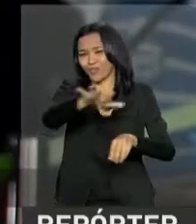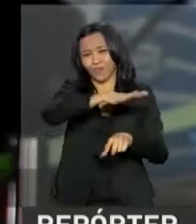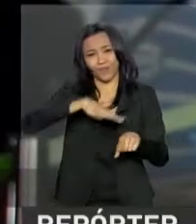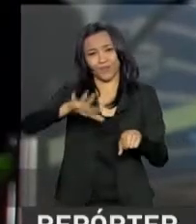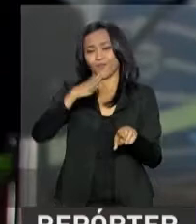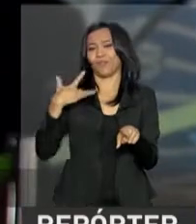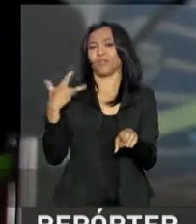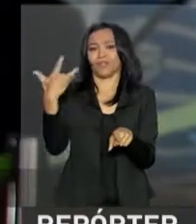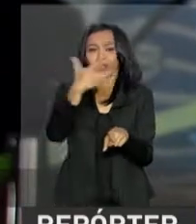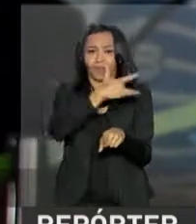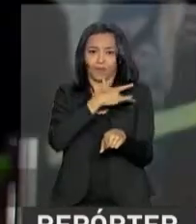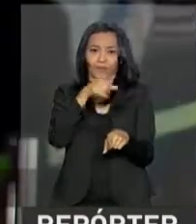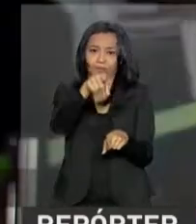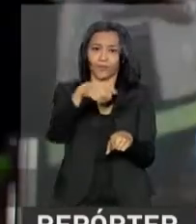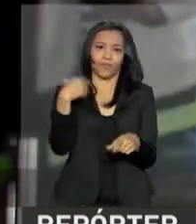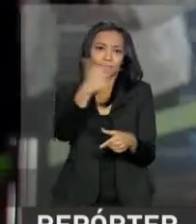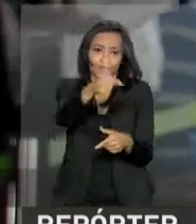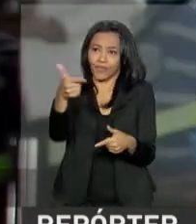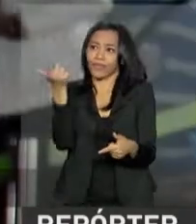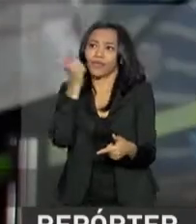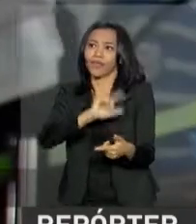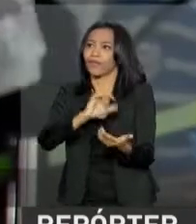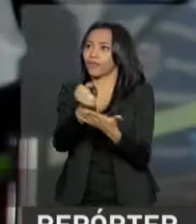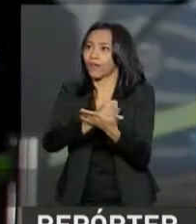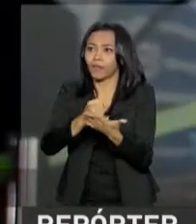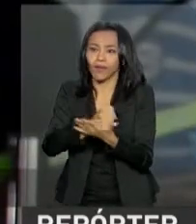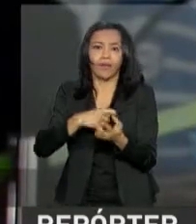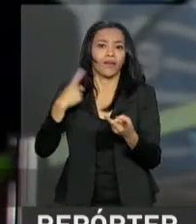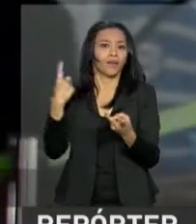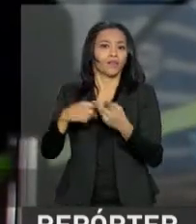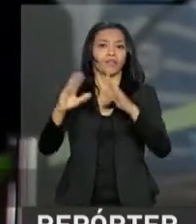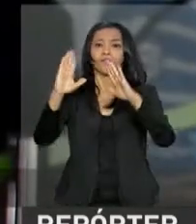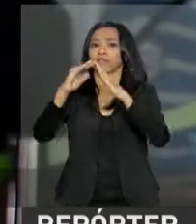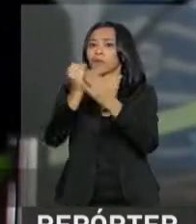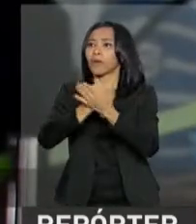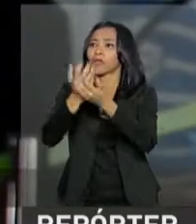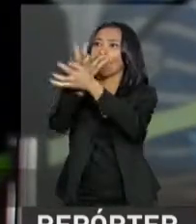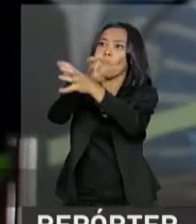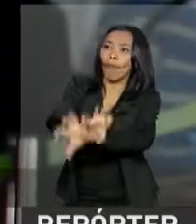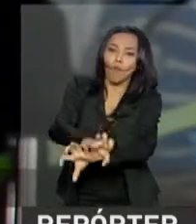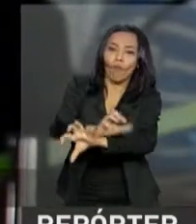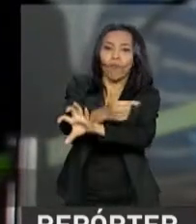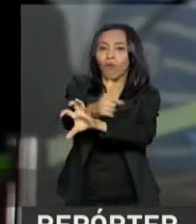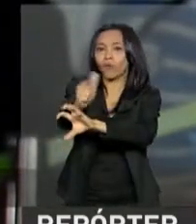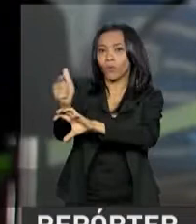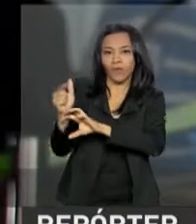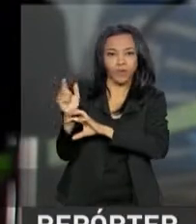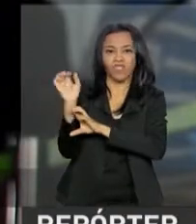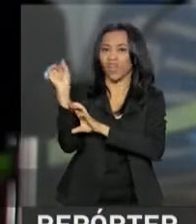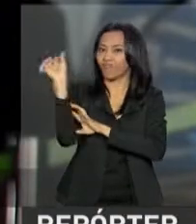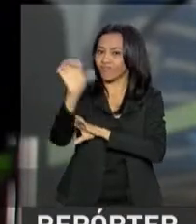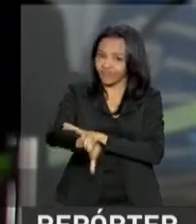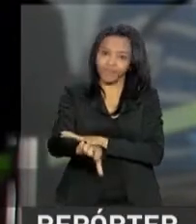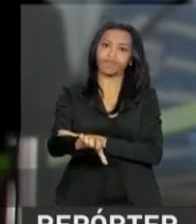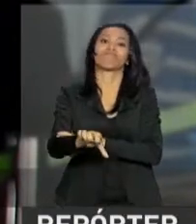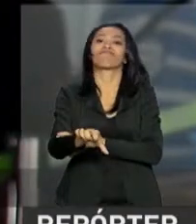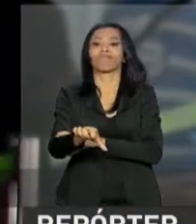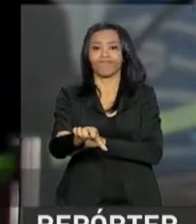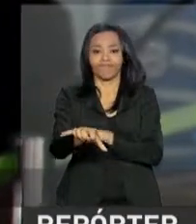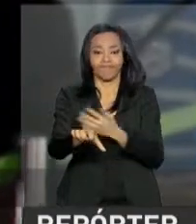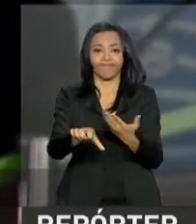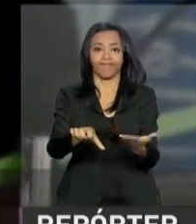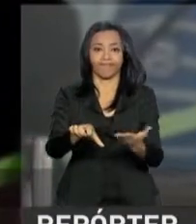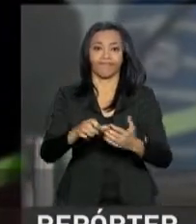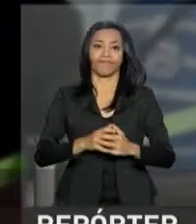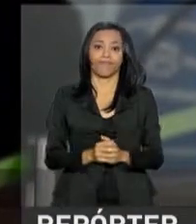não conseguimos medicamentos, não conseguimos em las farmacias, todo está vazio. Completamente crítico. Não há mais